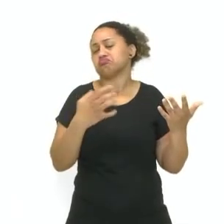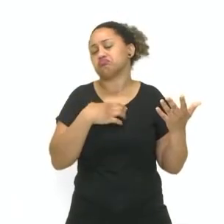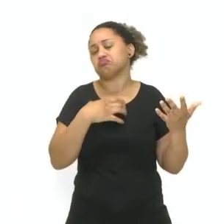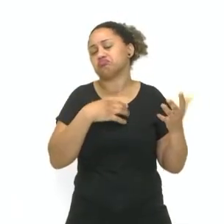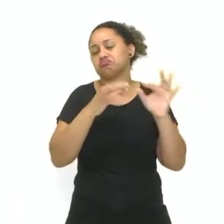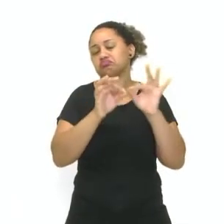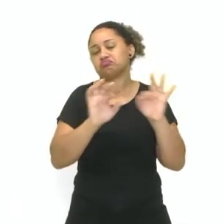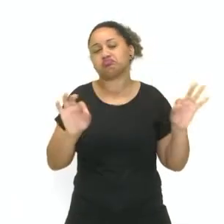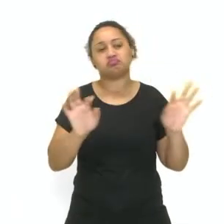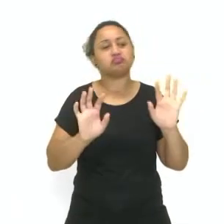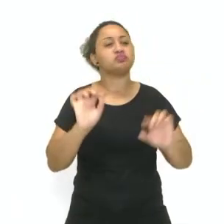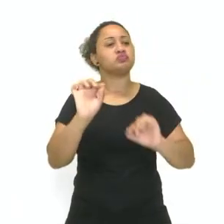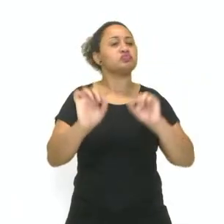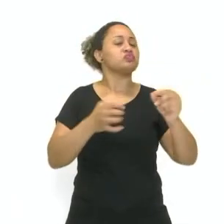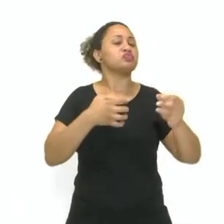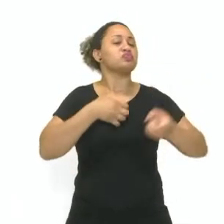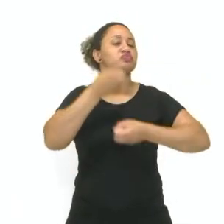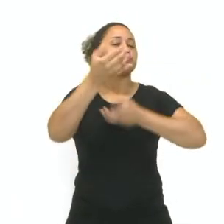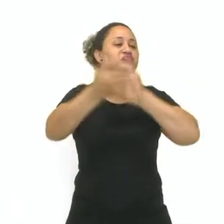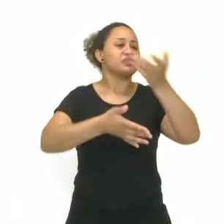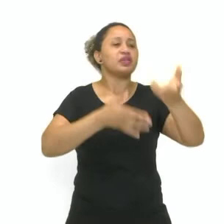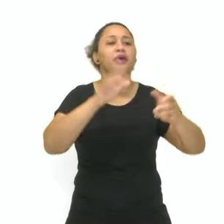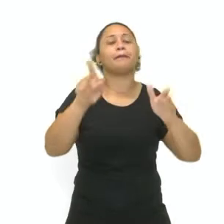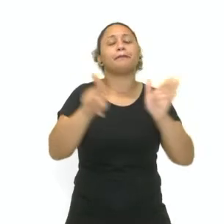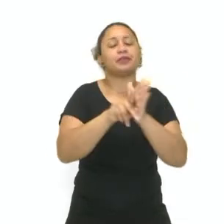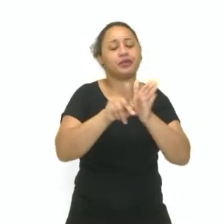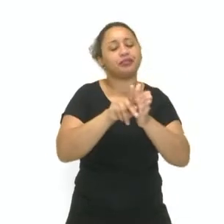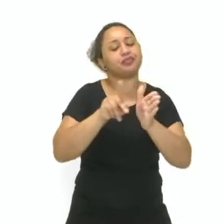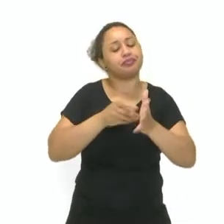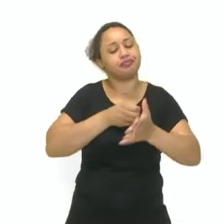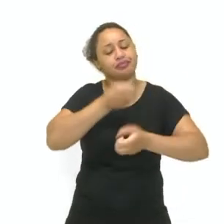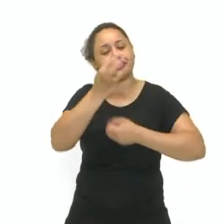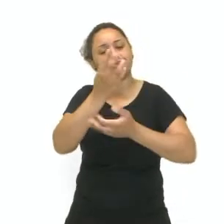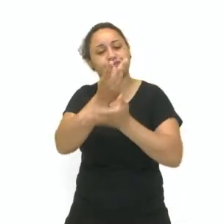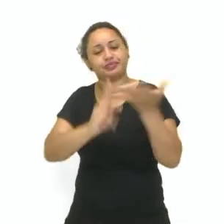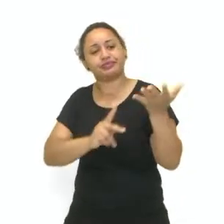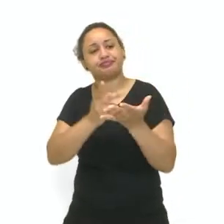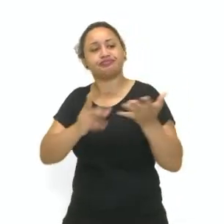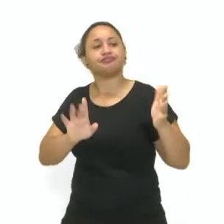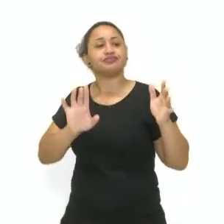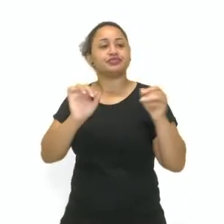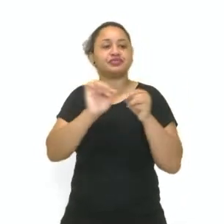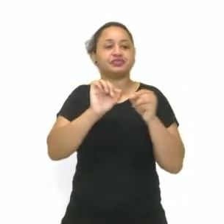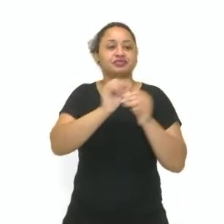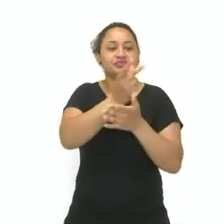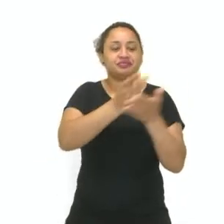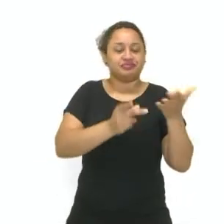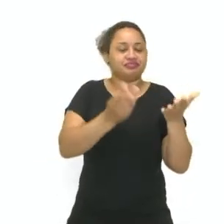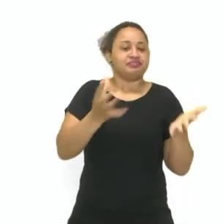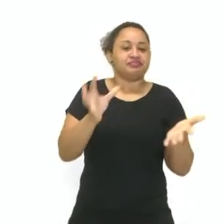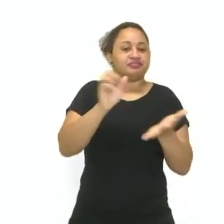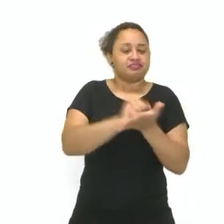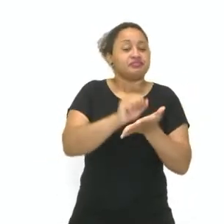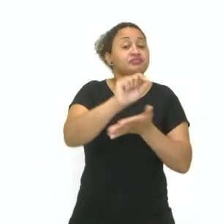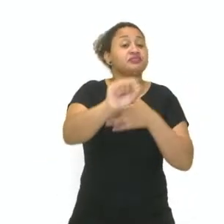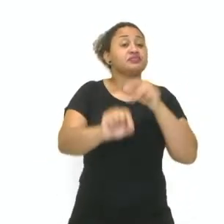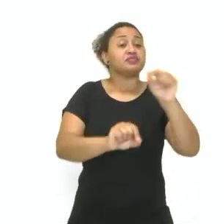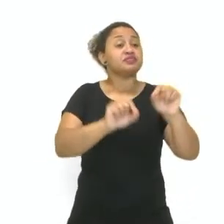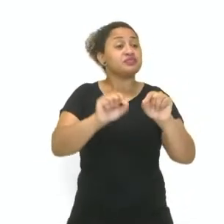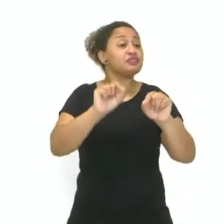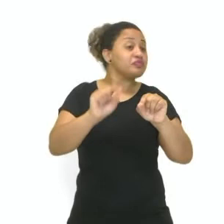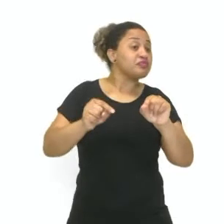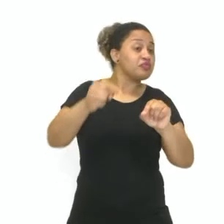belas e singelas, palavras que são a matéria da poesia, e deixam um poema gravado, indelével, e